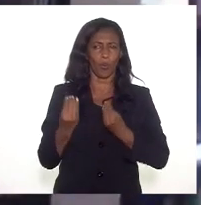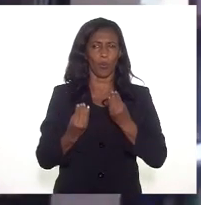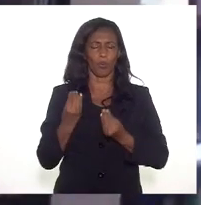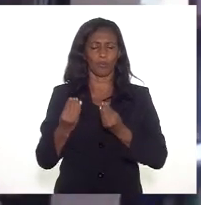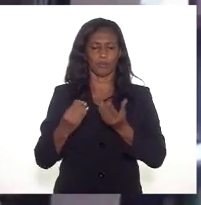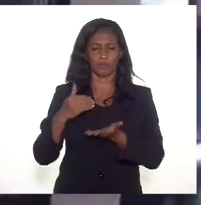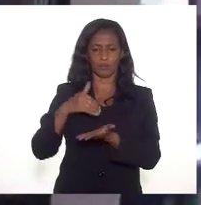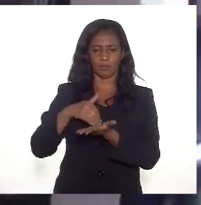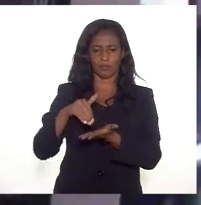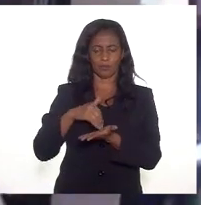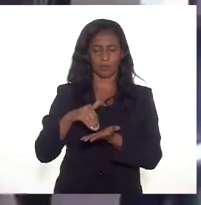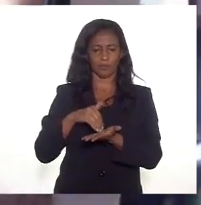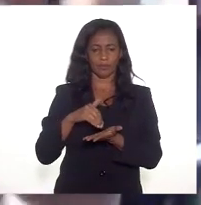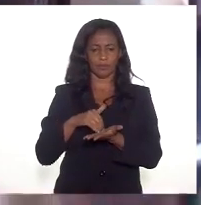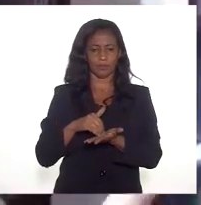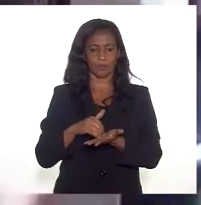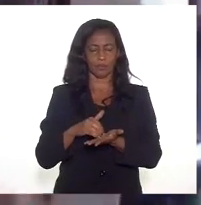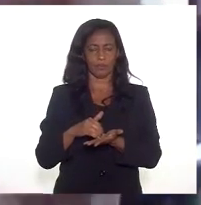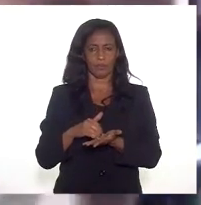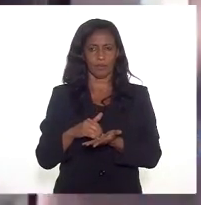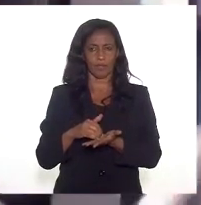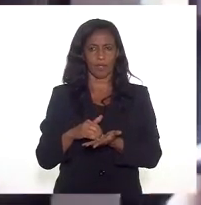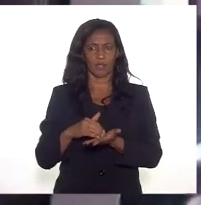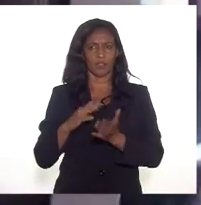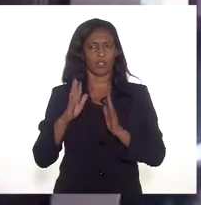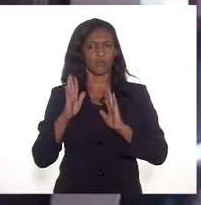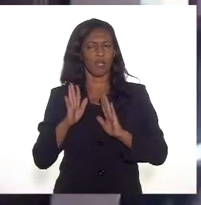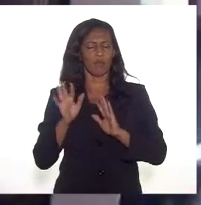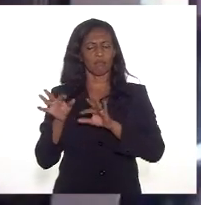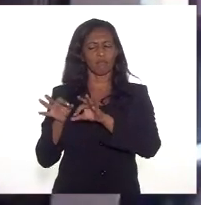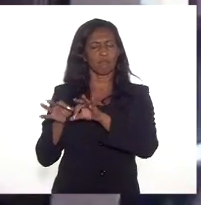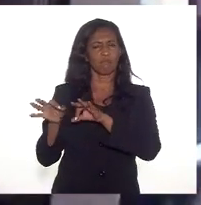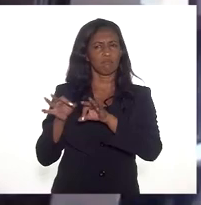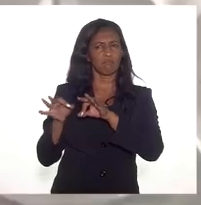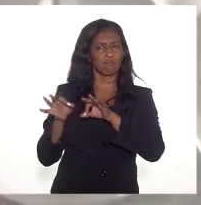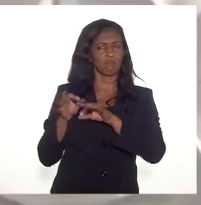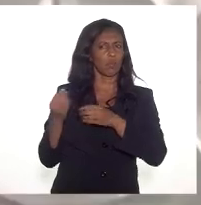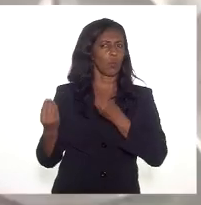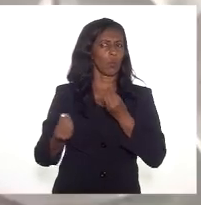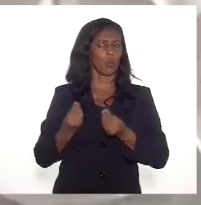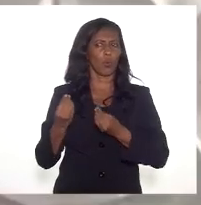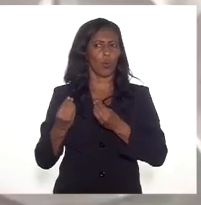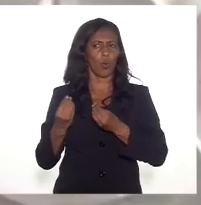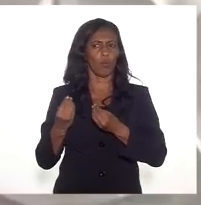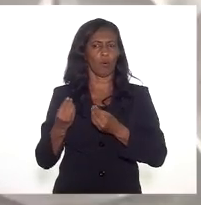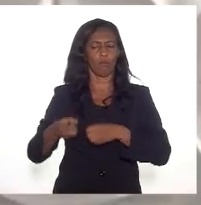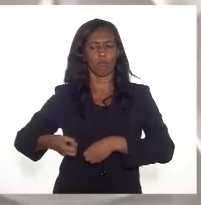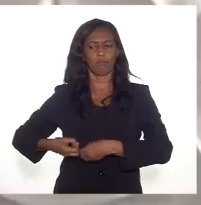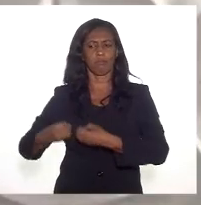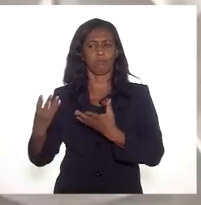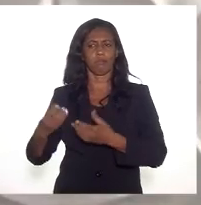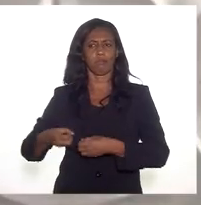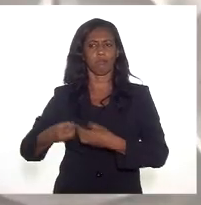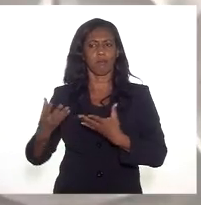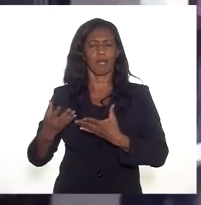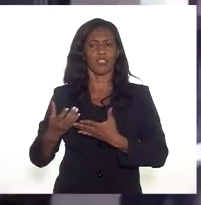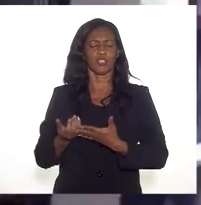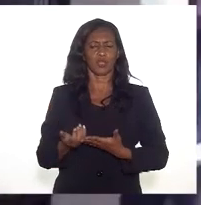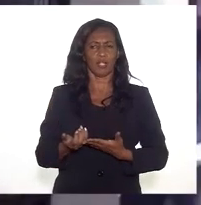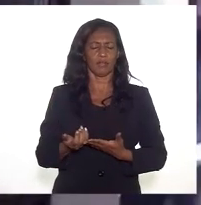secretaria havia ou está planejando a execução dessa